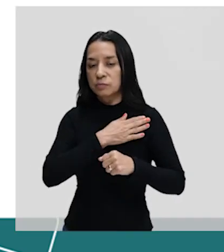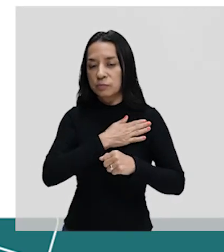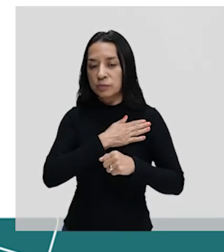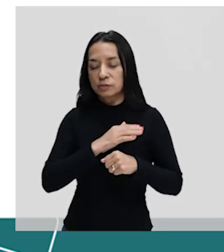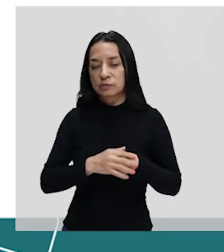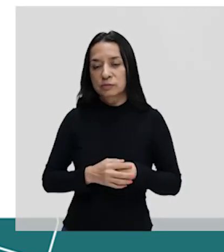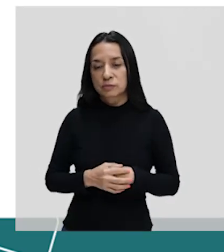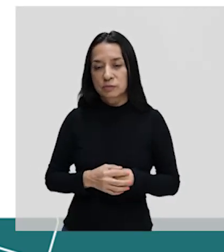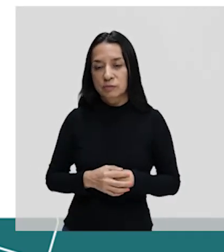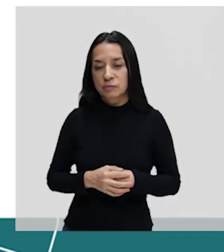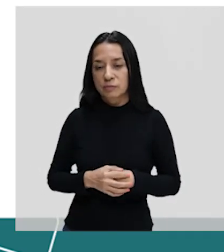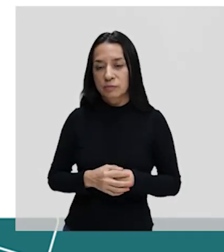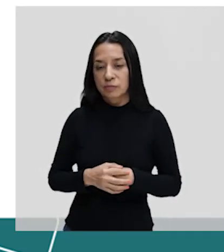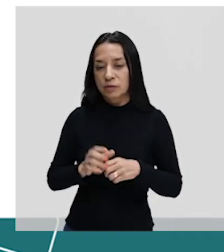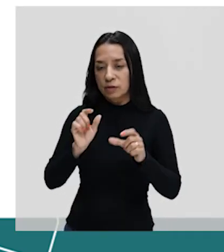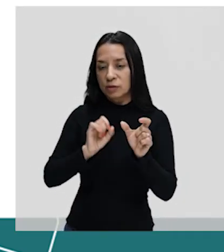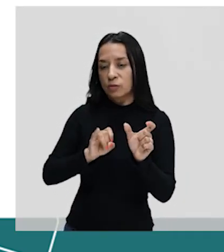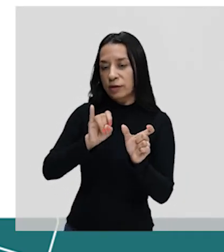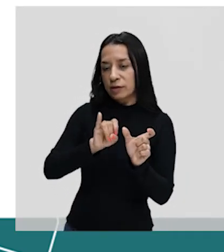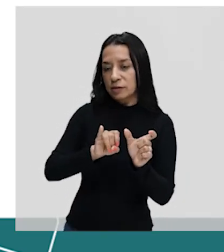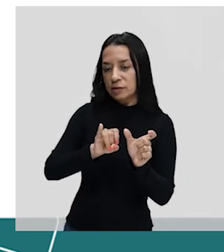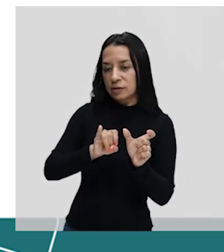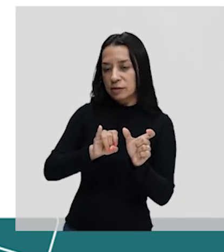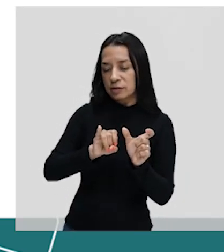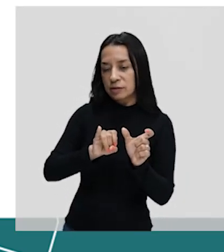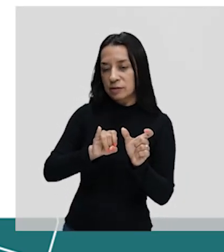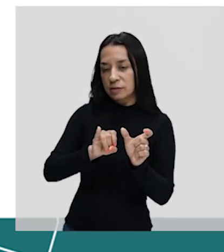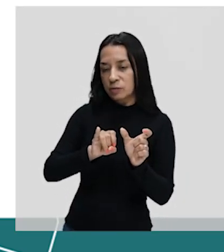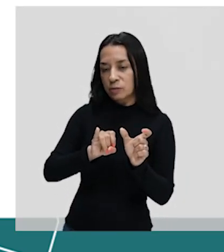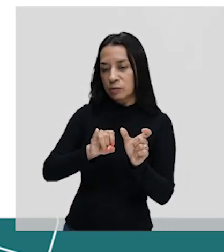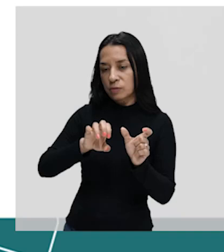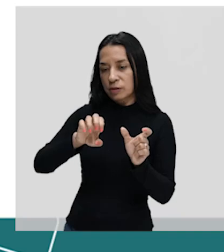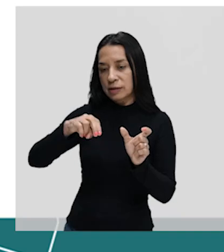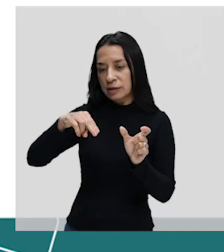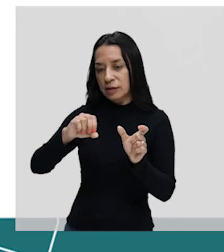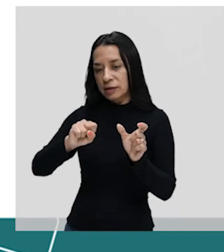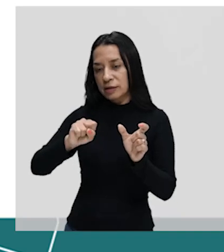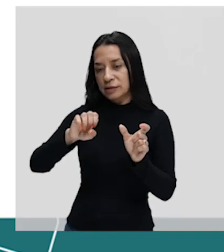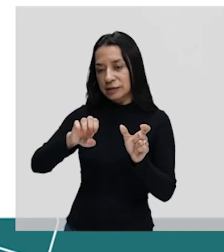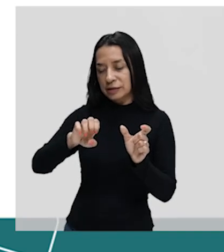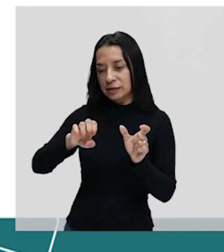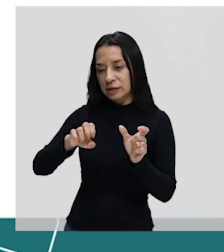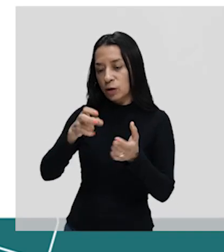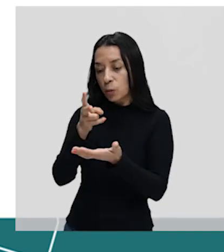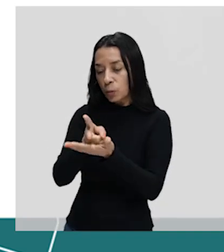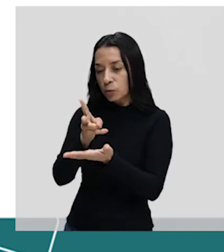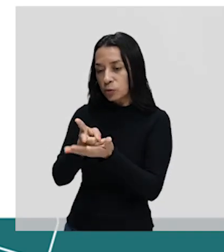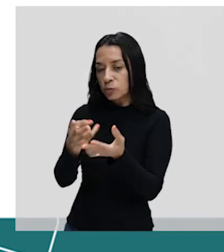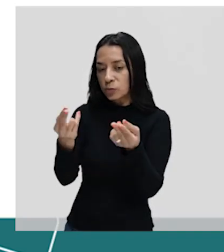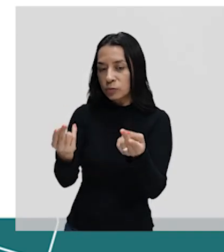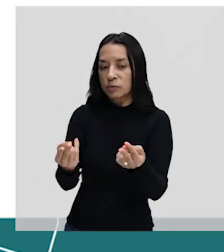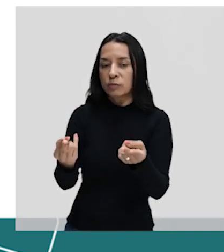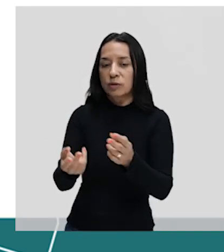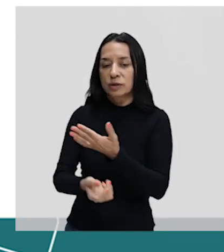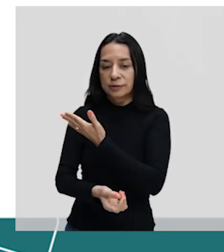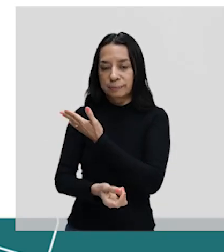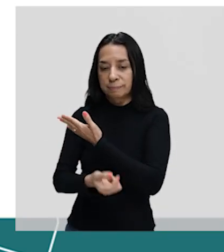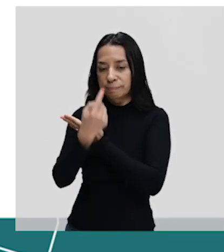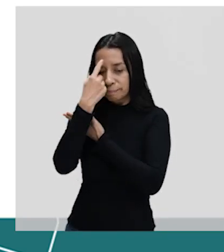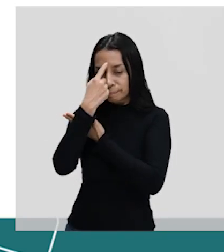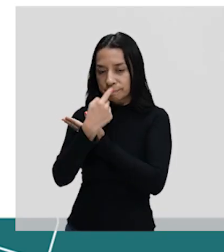e ense permanecem iguais. Exemplos: Iraque,